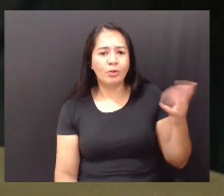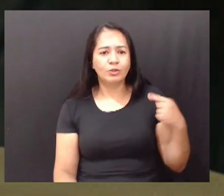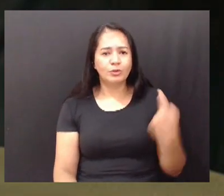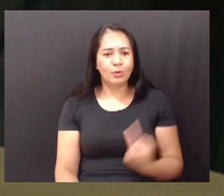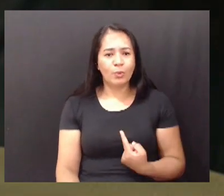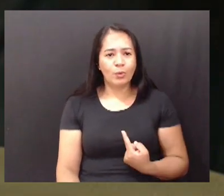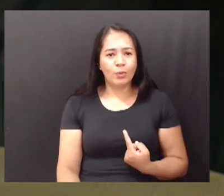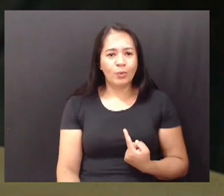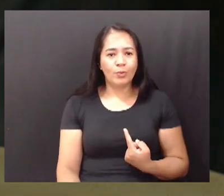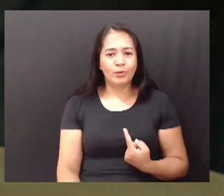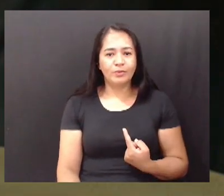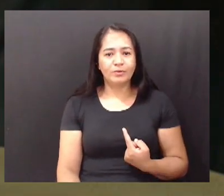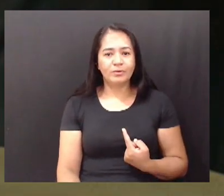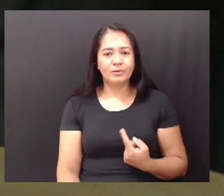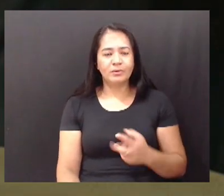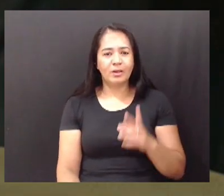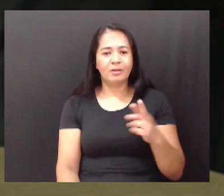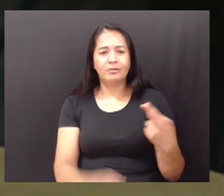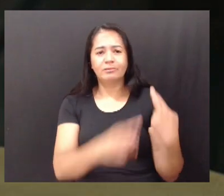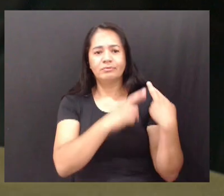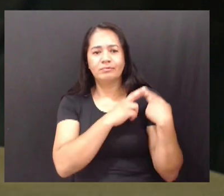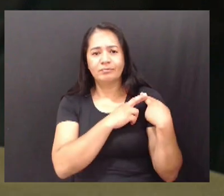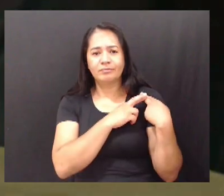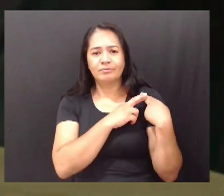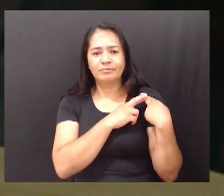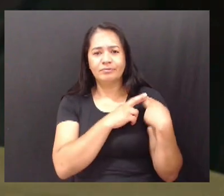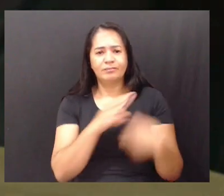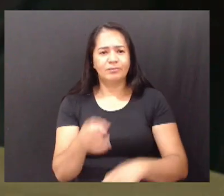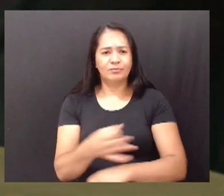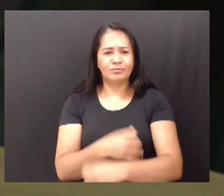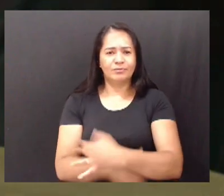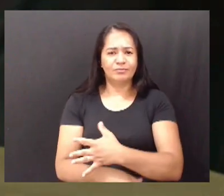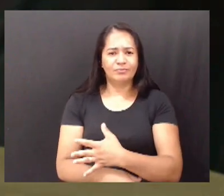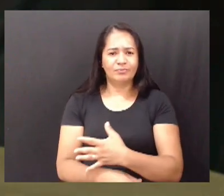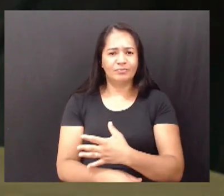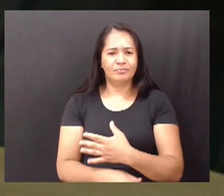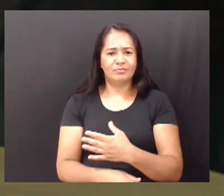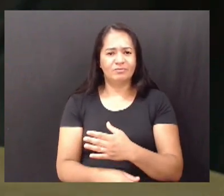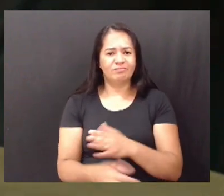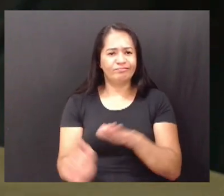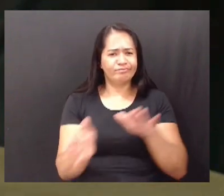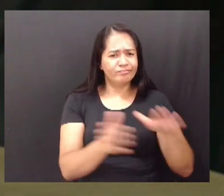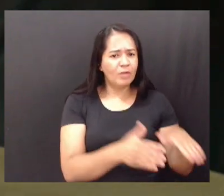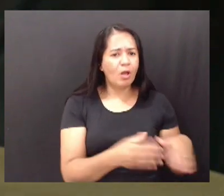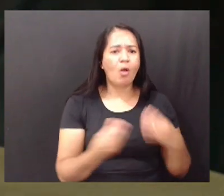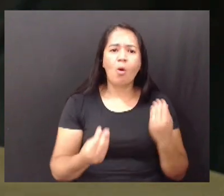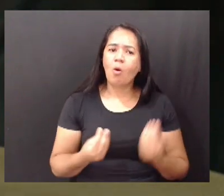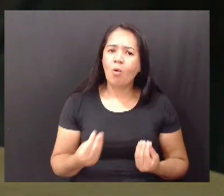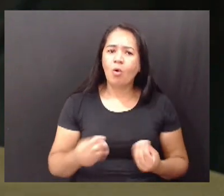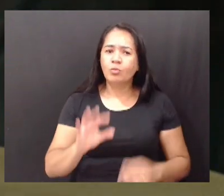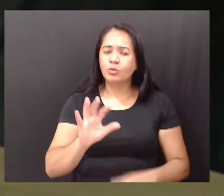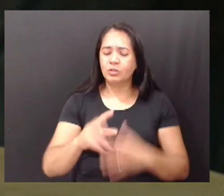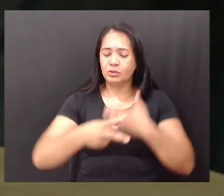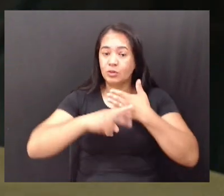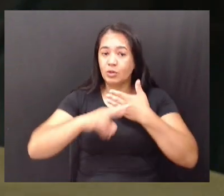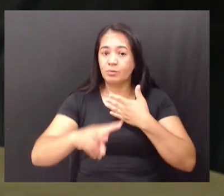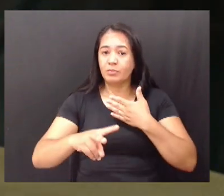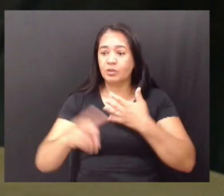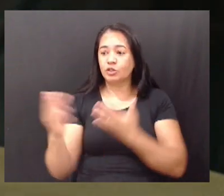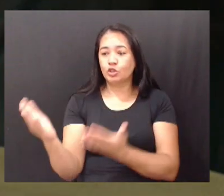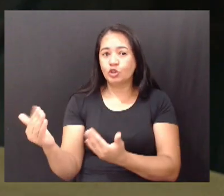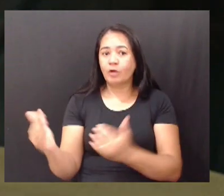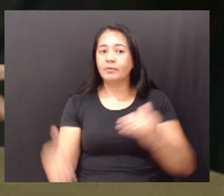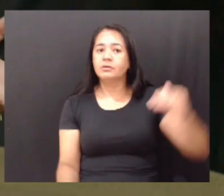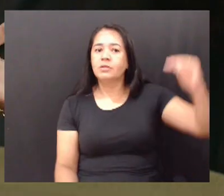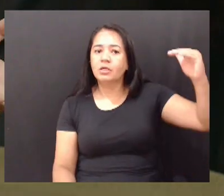as responsabilidades afetivas estão ficando em segundo plano? Como é que isso tem impactado jovens e adultos? E as bodas